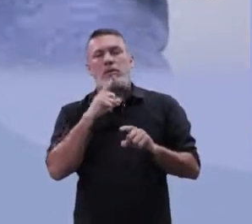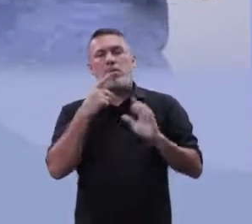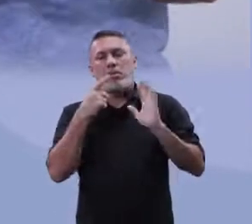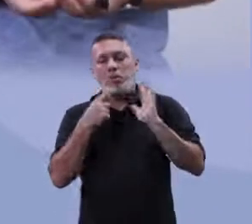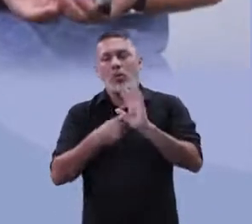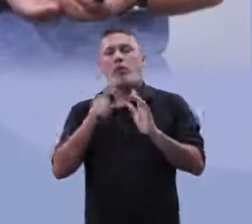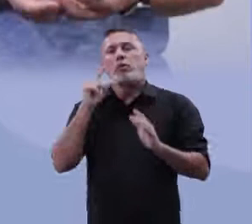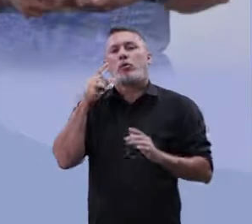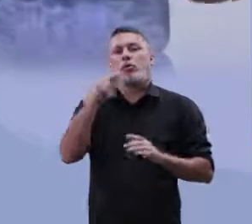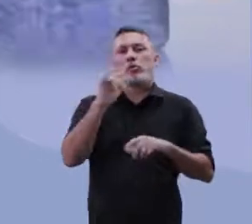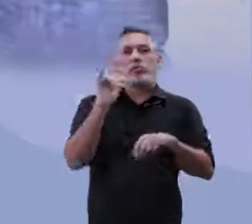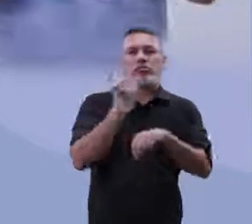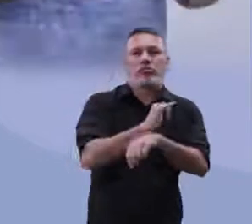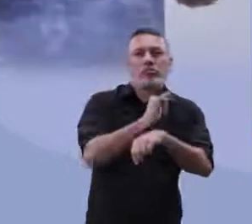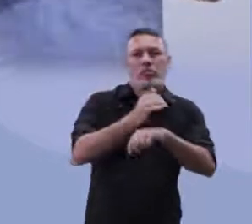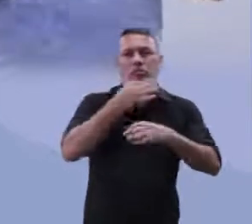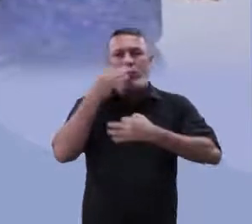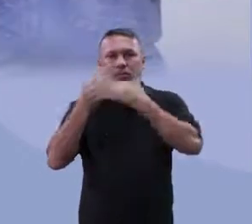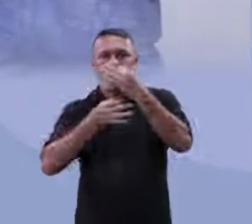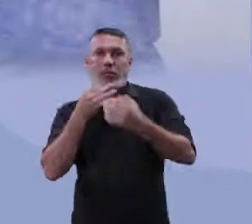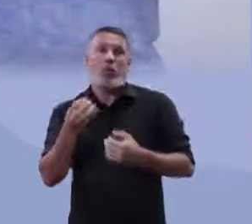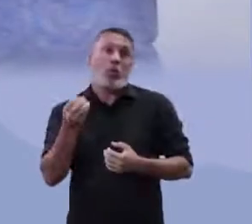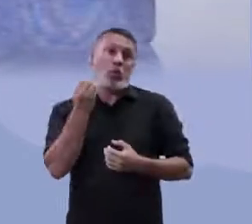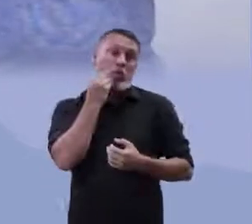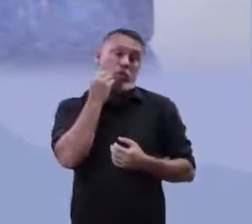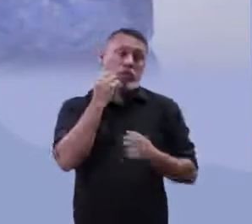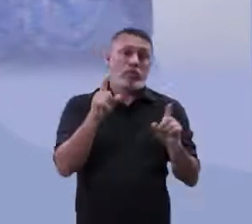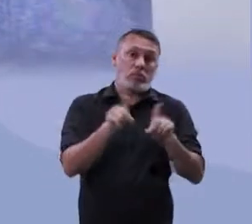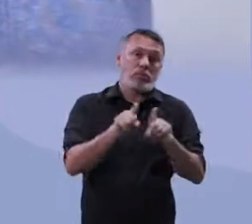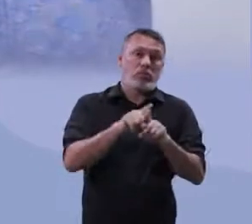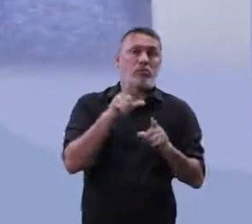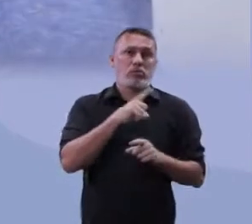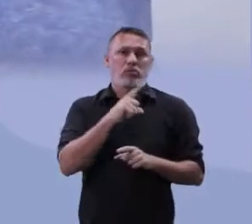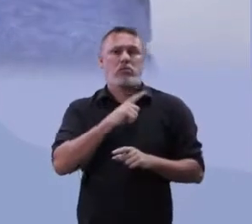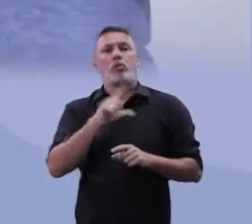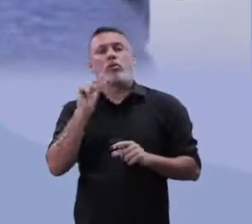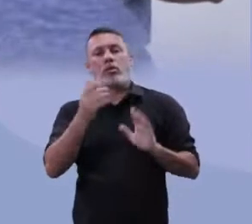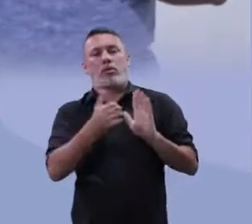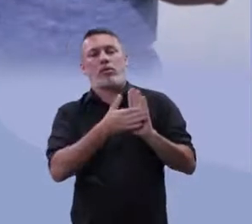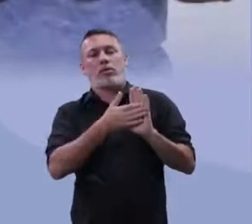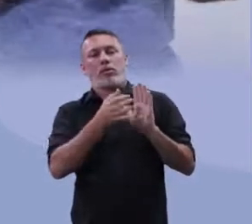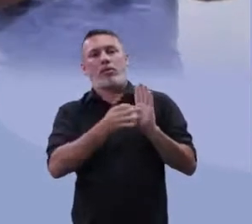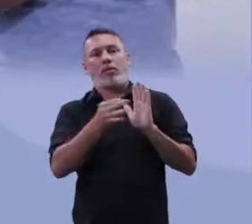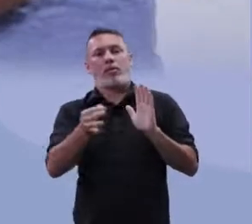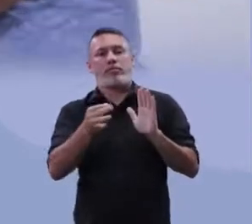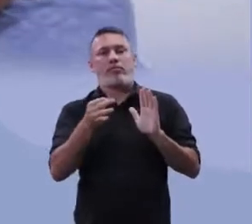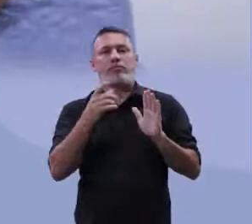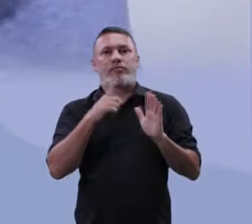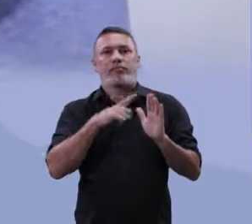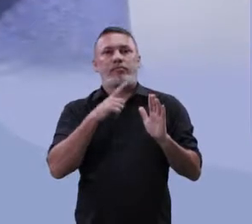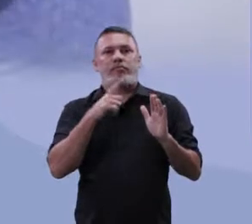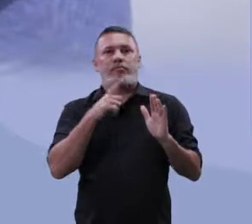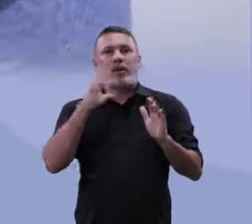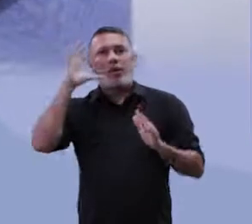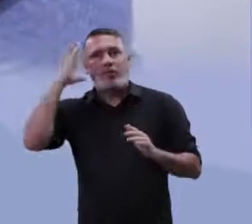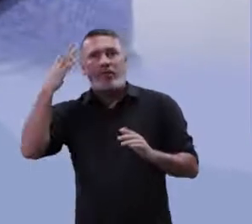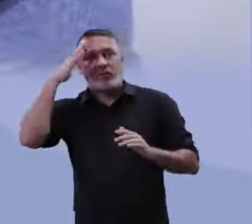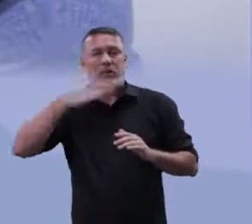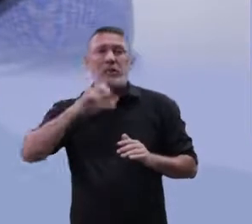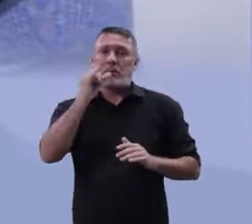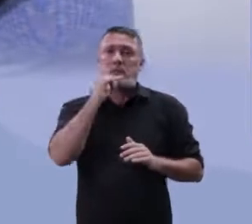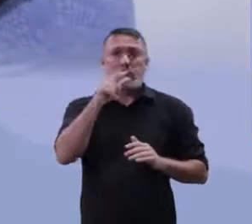na sua estratégia argumentativa e, obviamente, já pensa aqui no que nós chamamos de proposta de intervenção. Se eu não tenho os